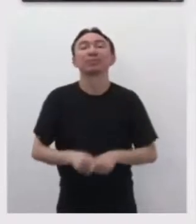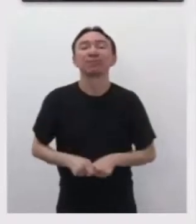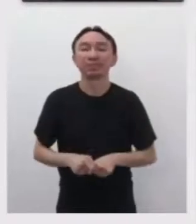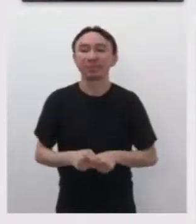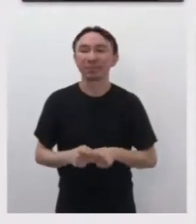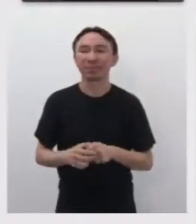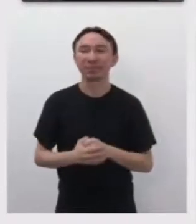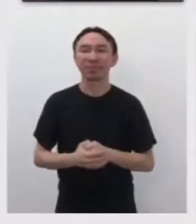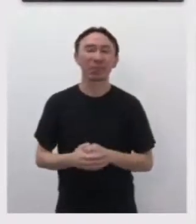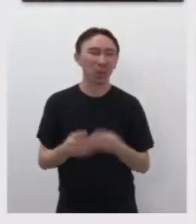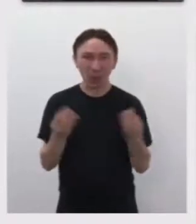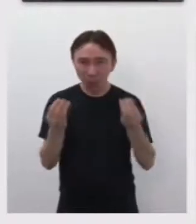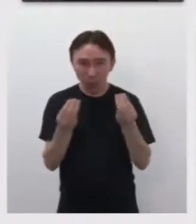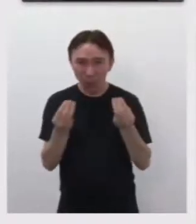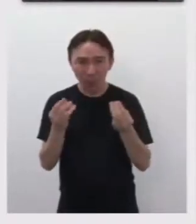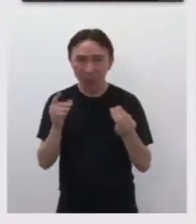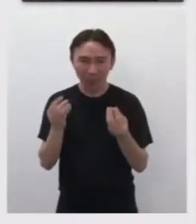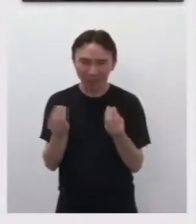de disciplinas.